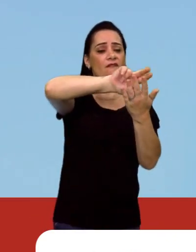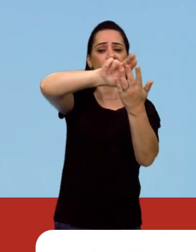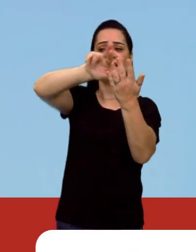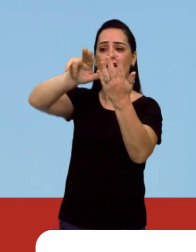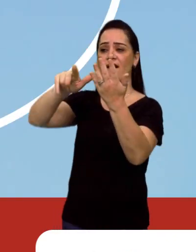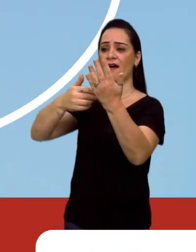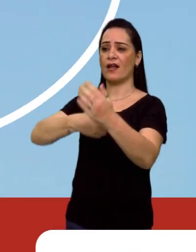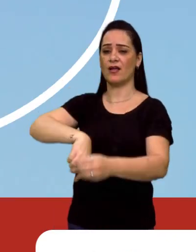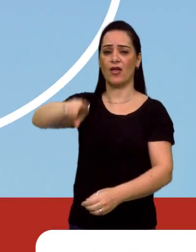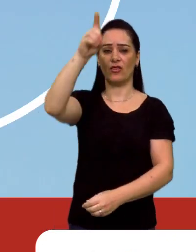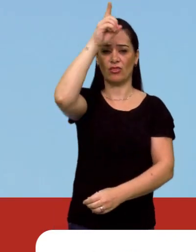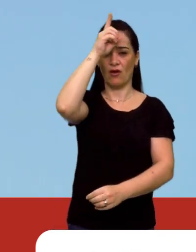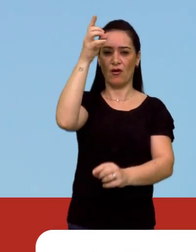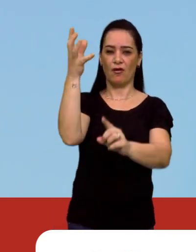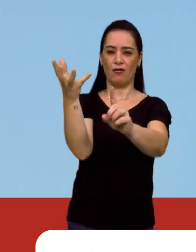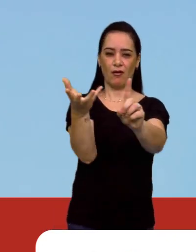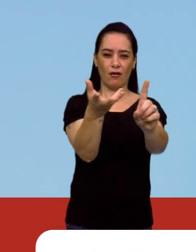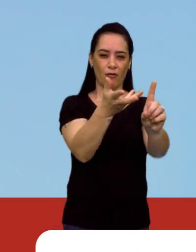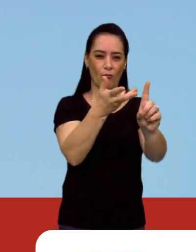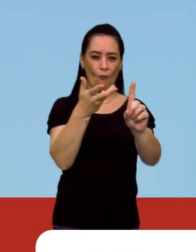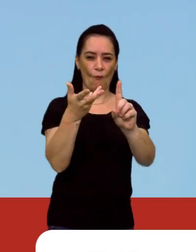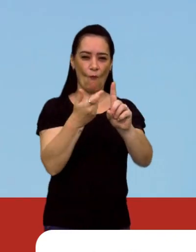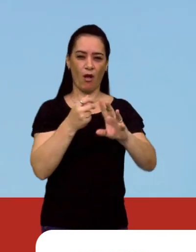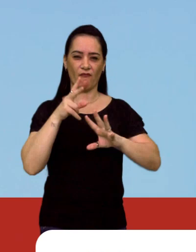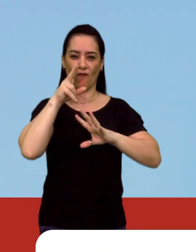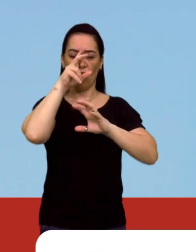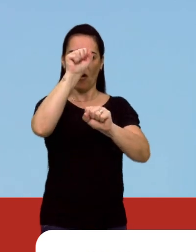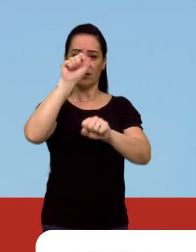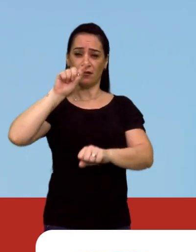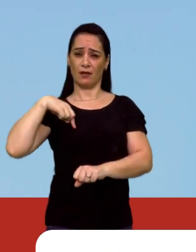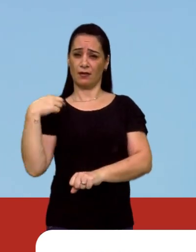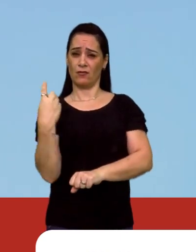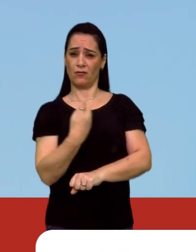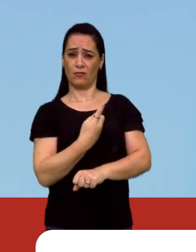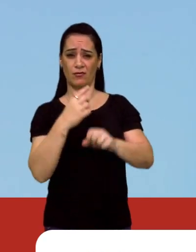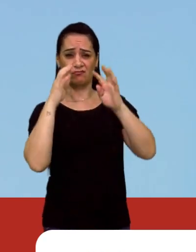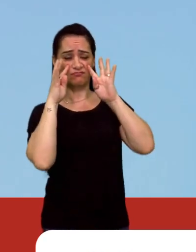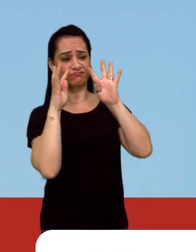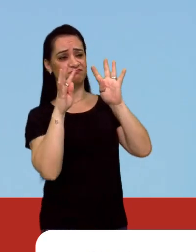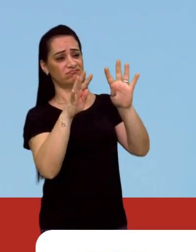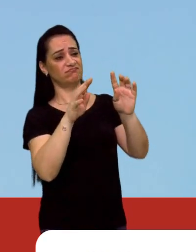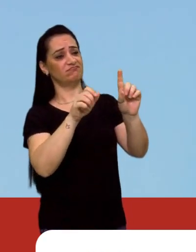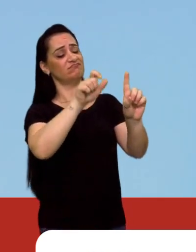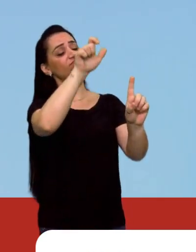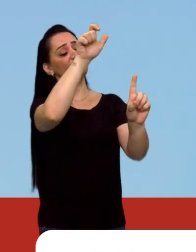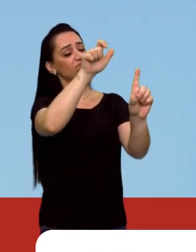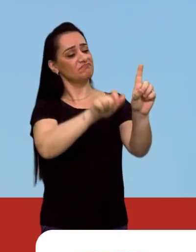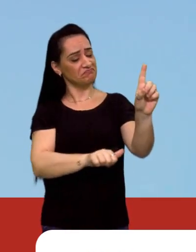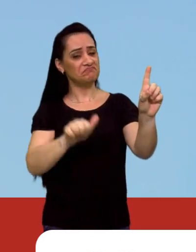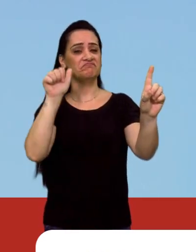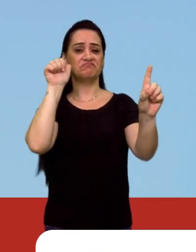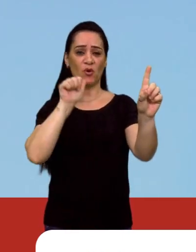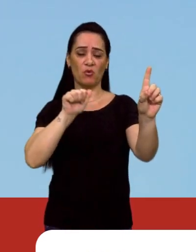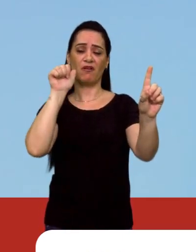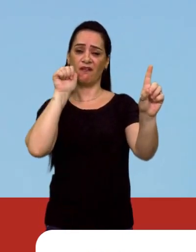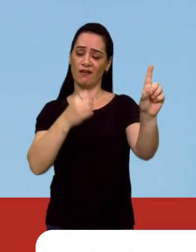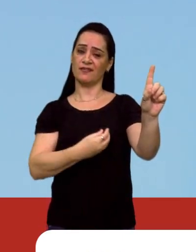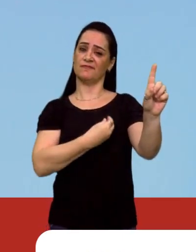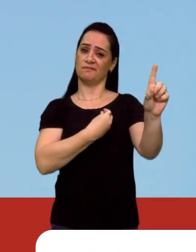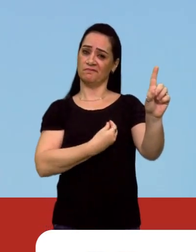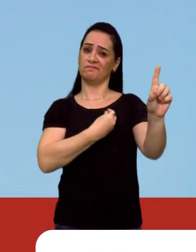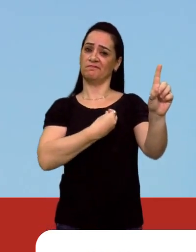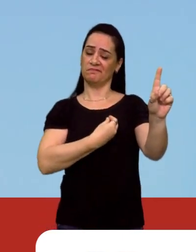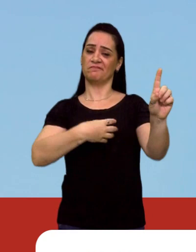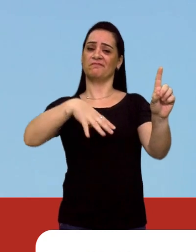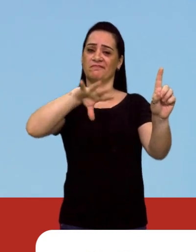Maria é um dom, uma certa magia, uma força que nos alerta. Uma mulher